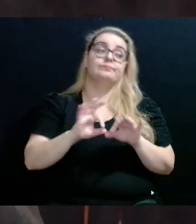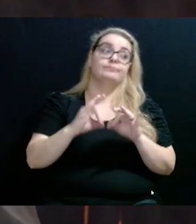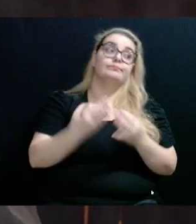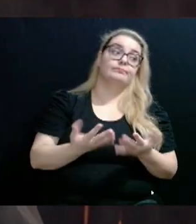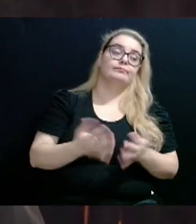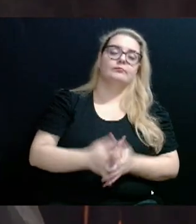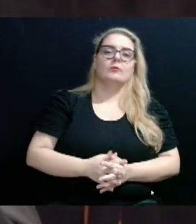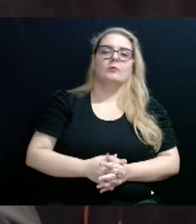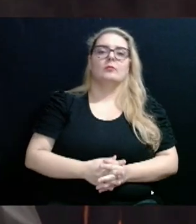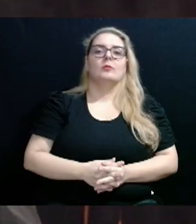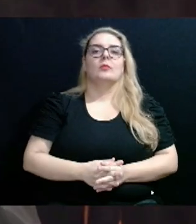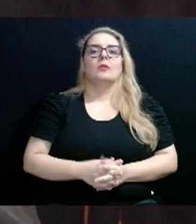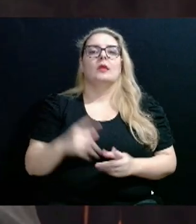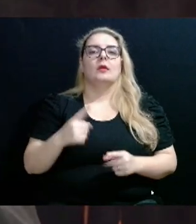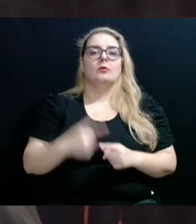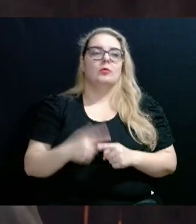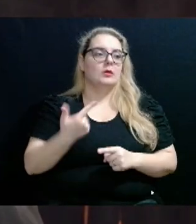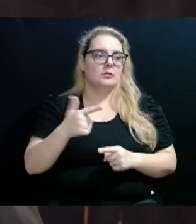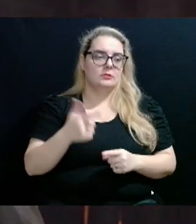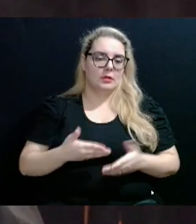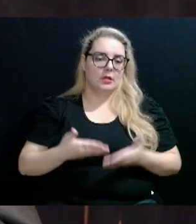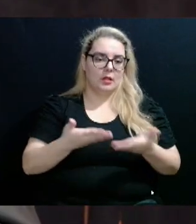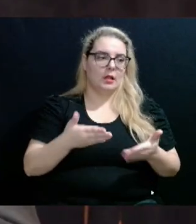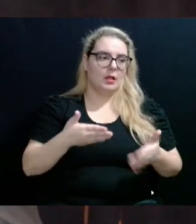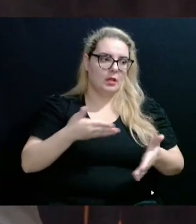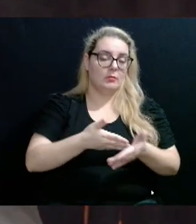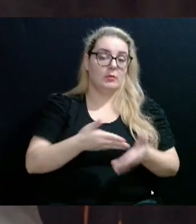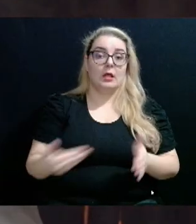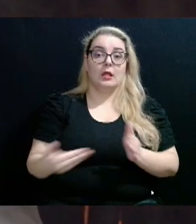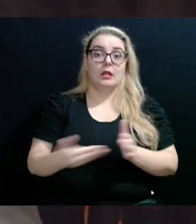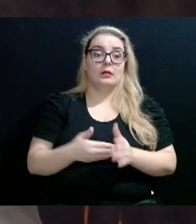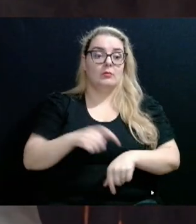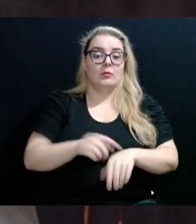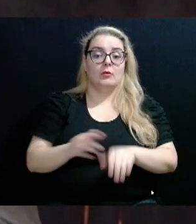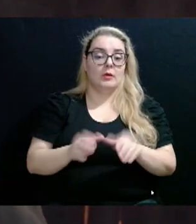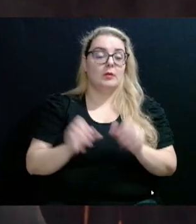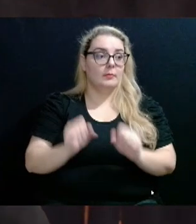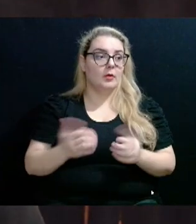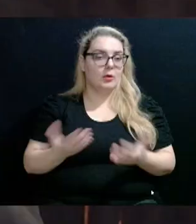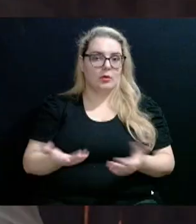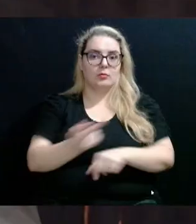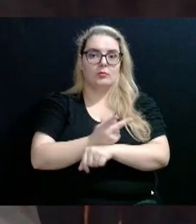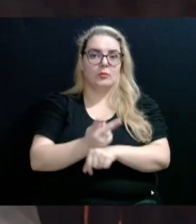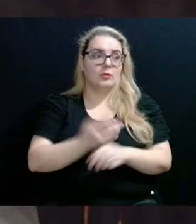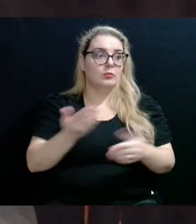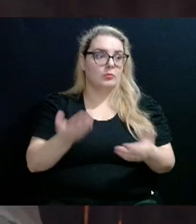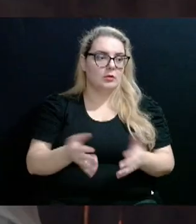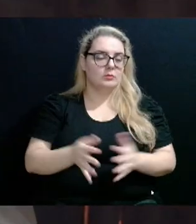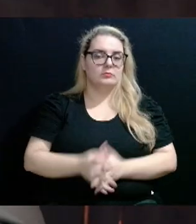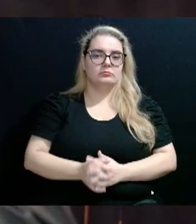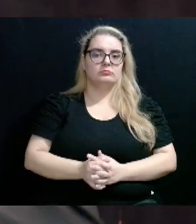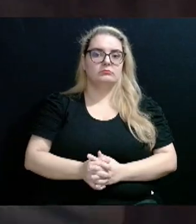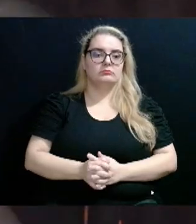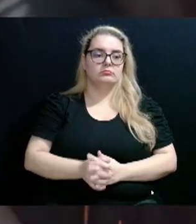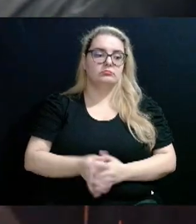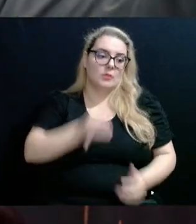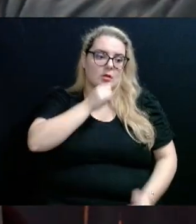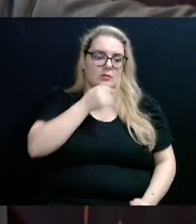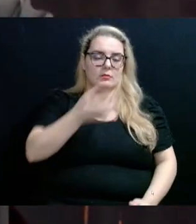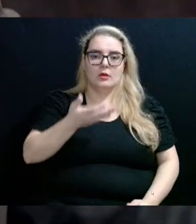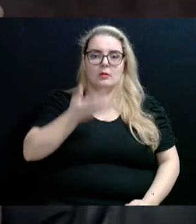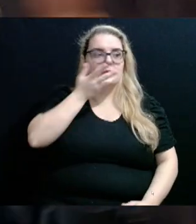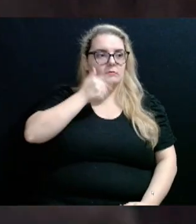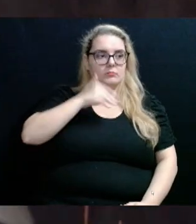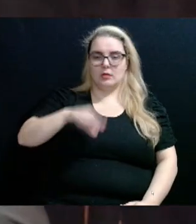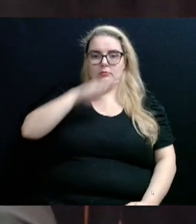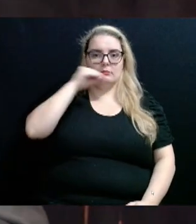né, até onde você pode ir, até onde você pode buscar isso, né? Senão, por exemplo, uma criança, um adolescente pega um ônibus e sai